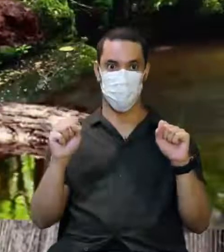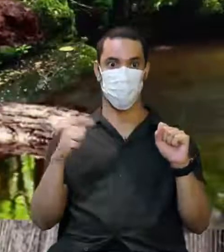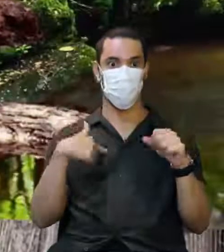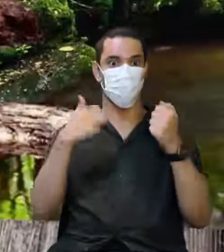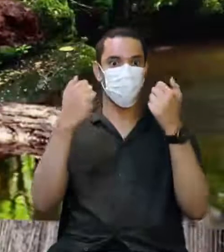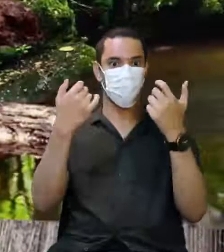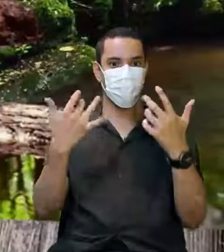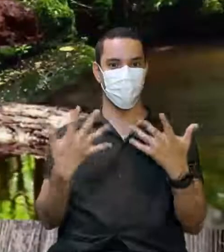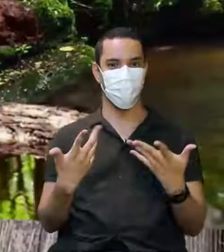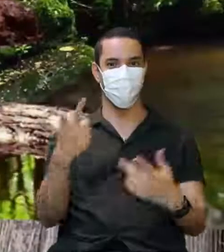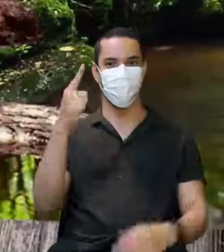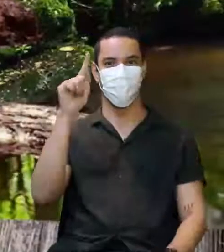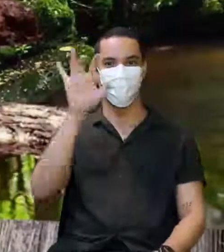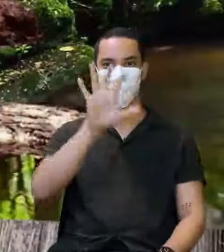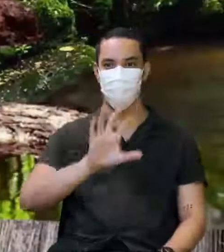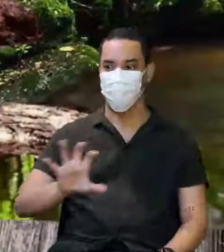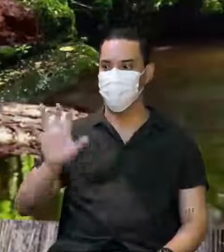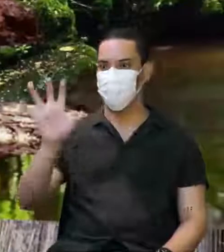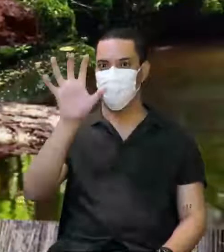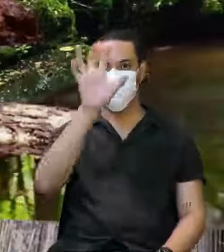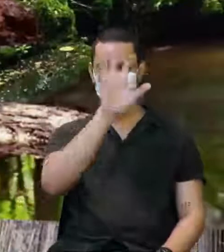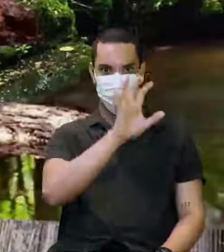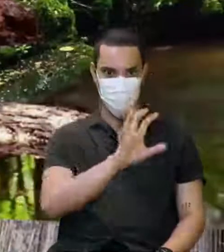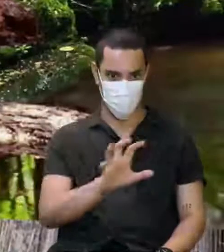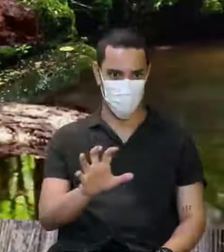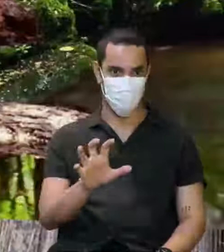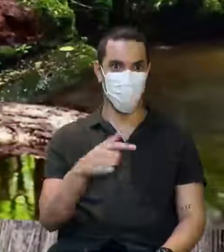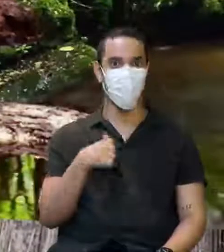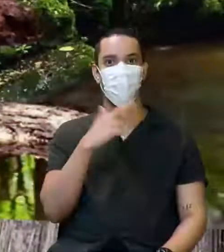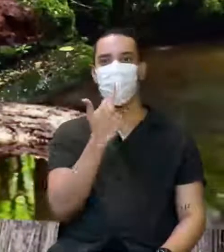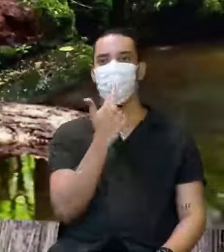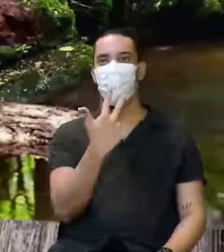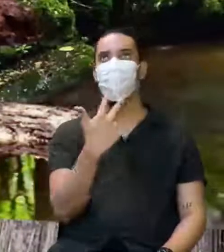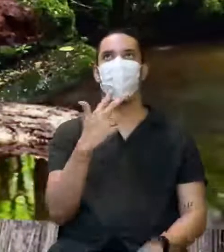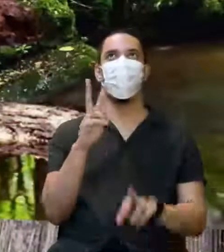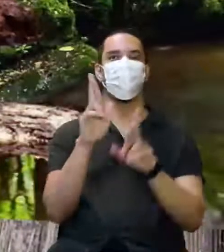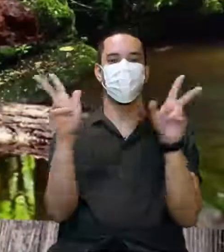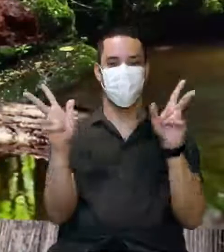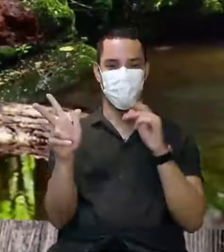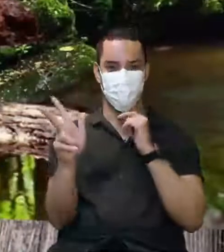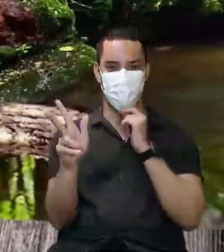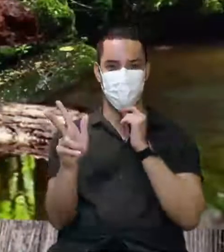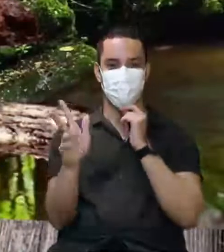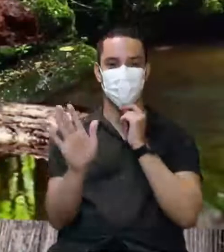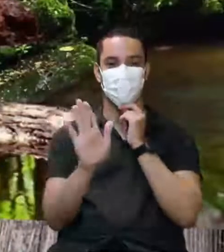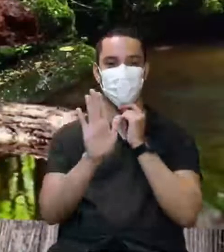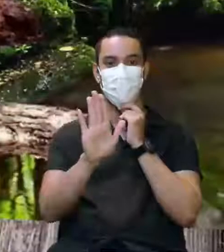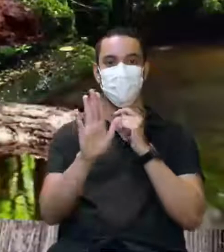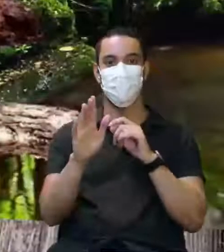geograficamente, eu acho que eu falei alguma outra coisa. Eu nem sei o que foi que eu falei, sei que soou estranho aqui.